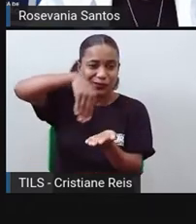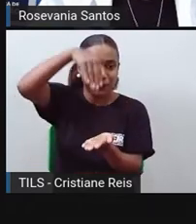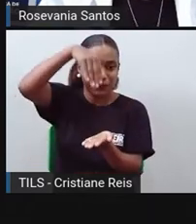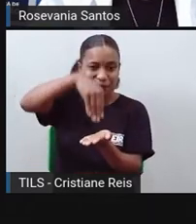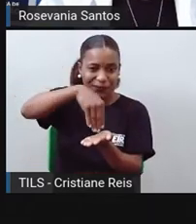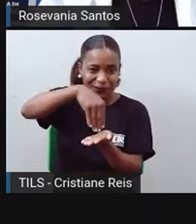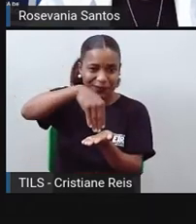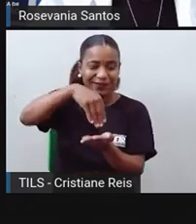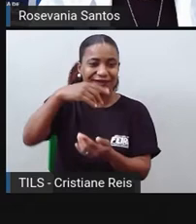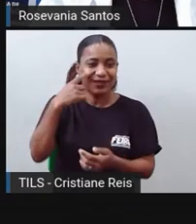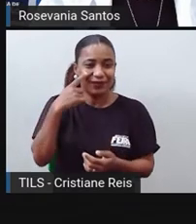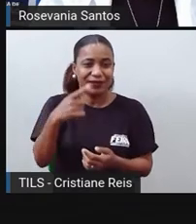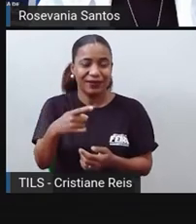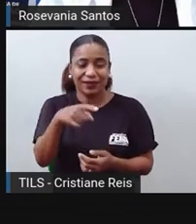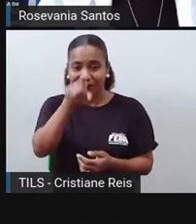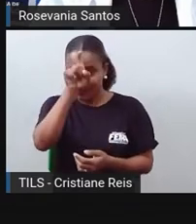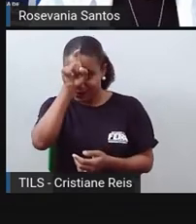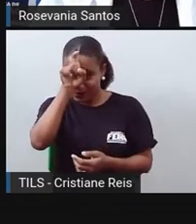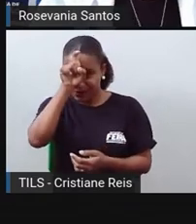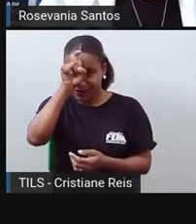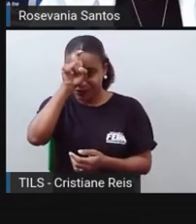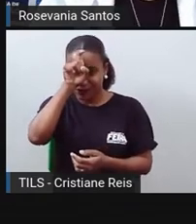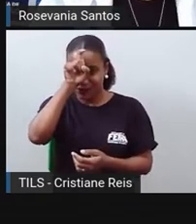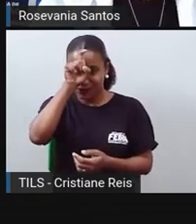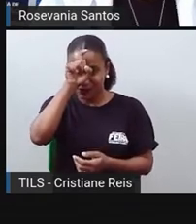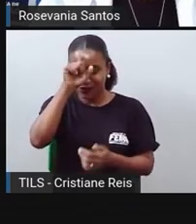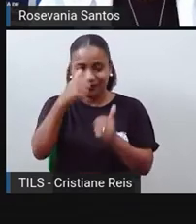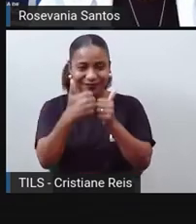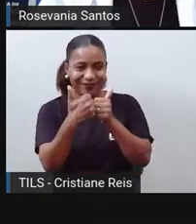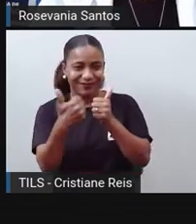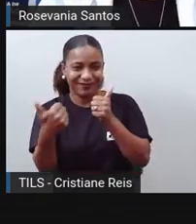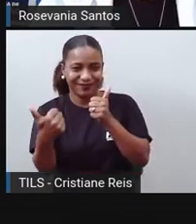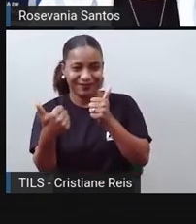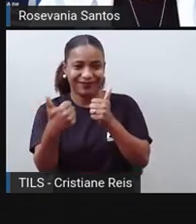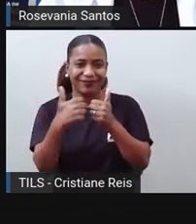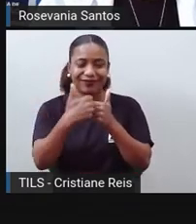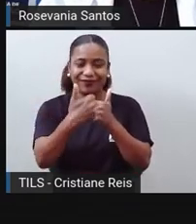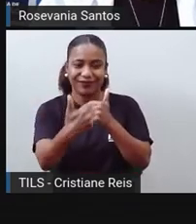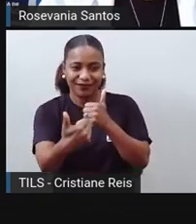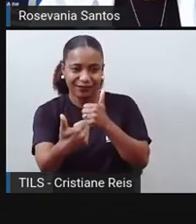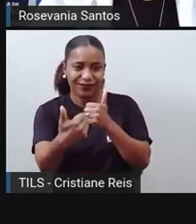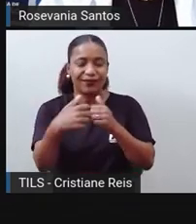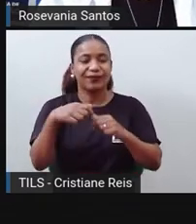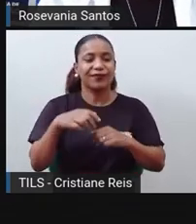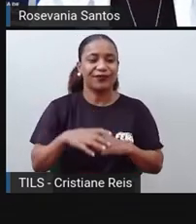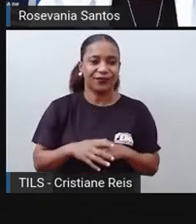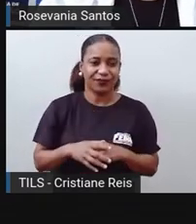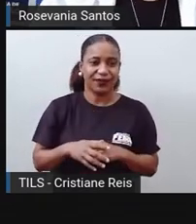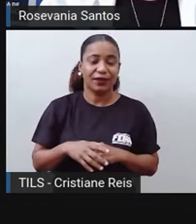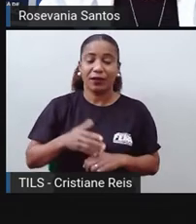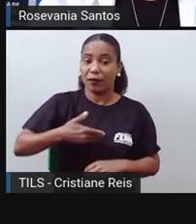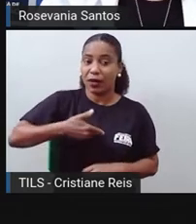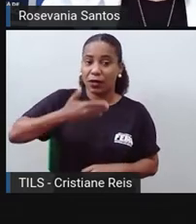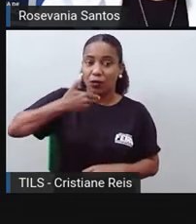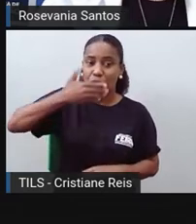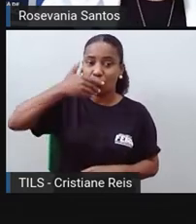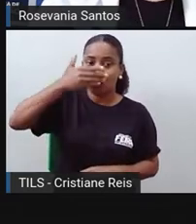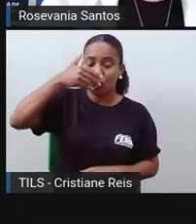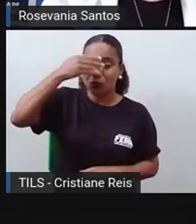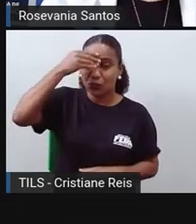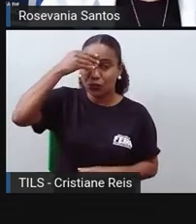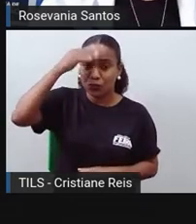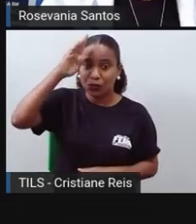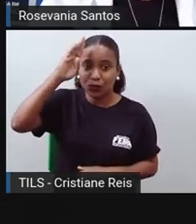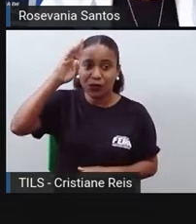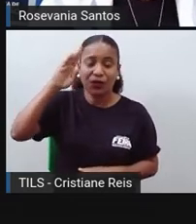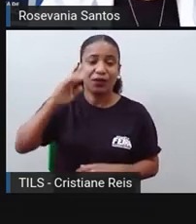Da Turquia ao Egito, até esse finalzinho aqui, né? Da Península Arábica, bora colocar assim. Então, esse é o espaço